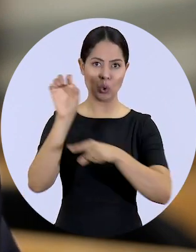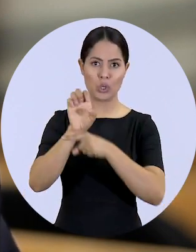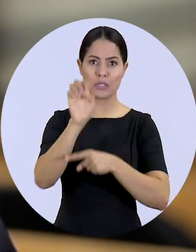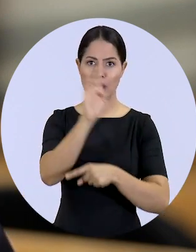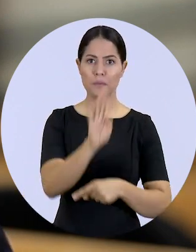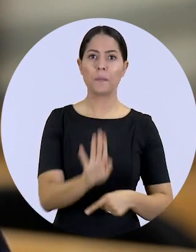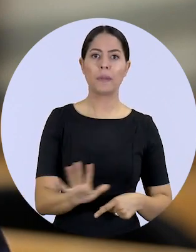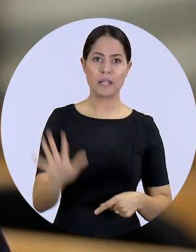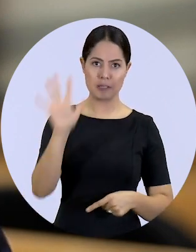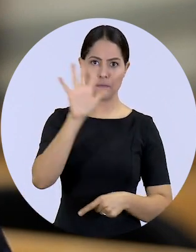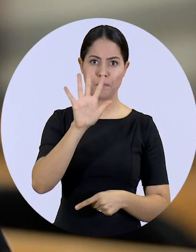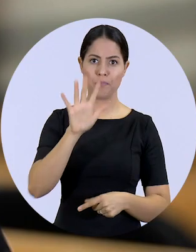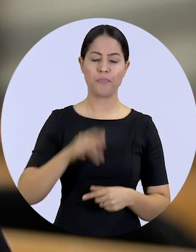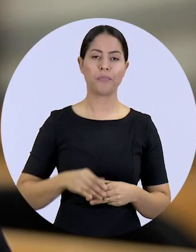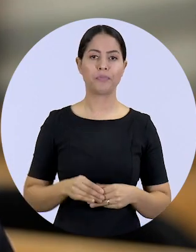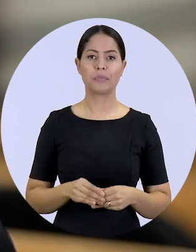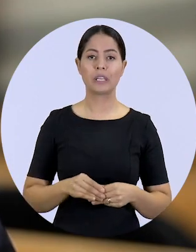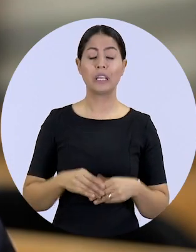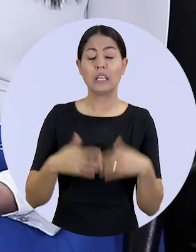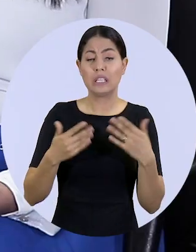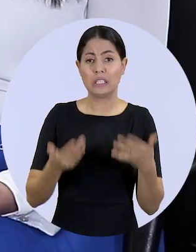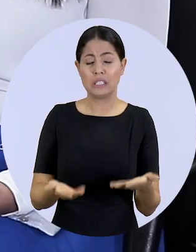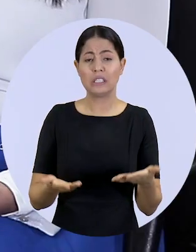todos os estados do país, né? Então,